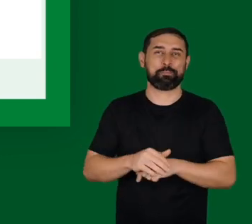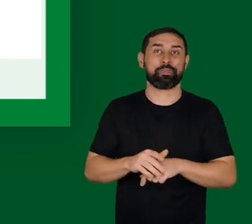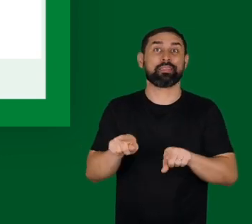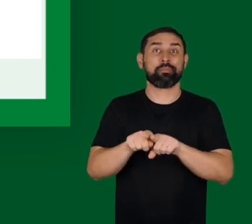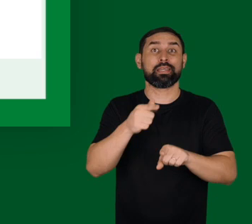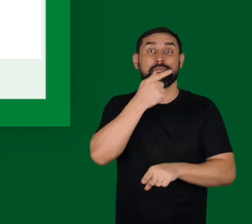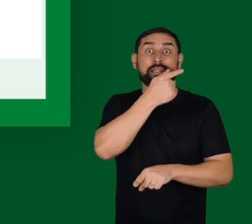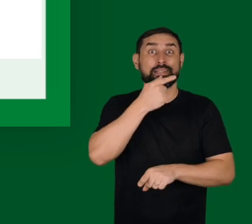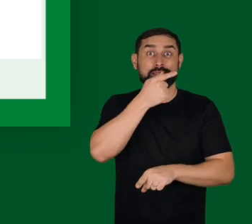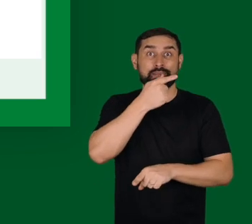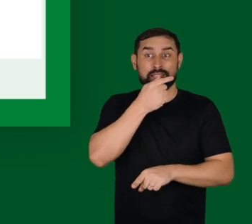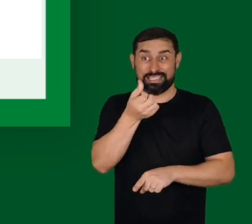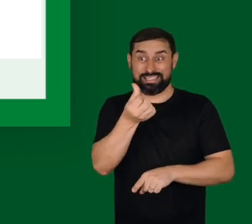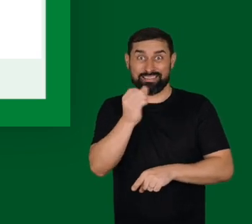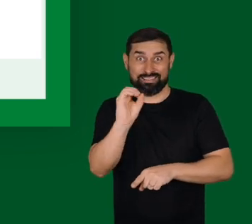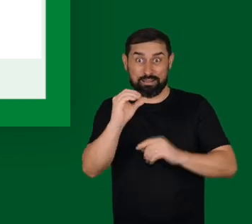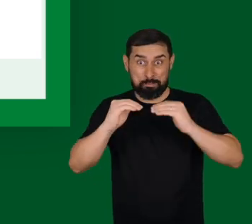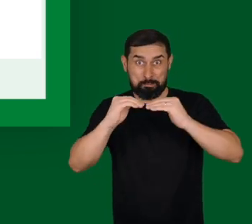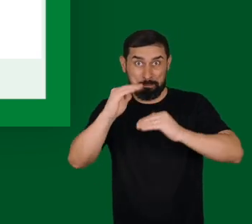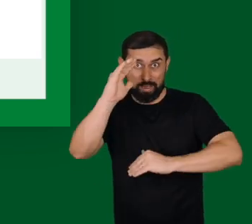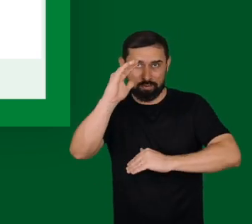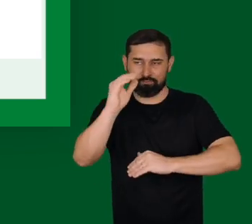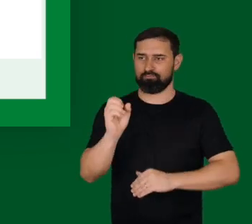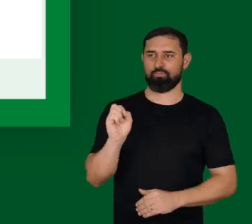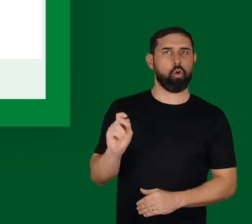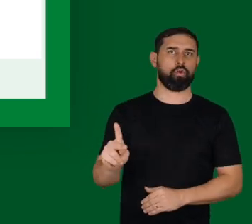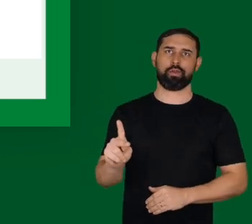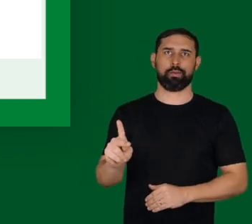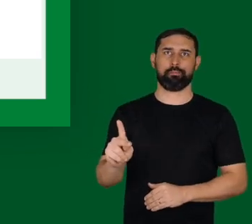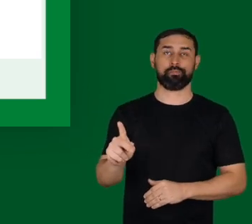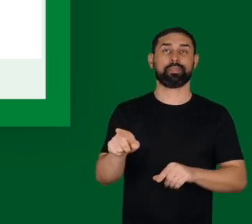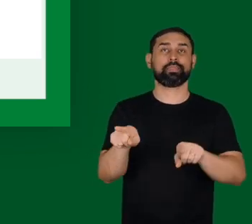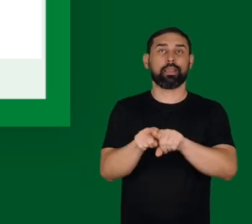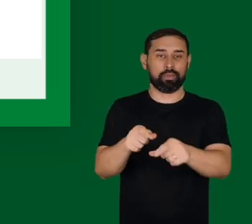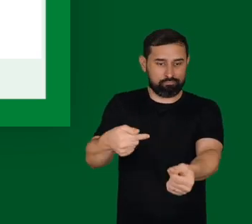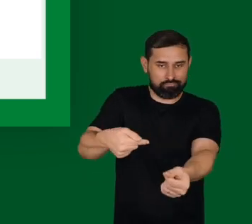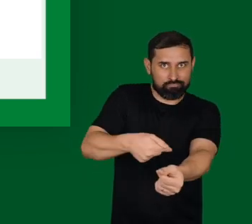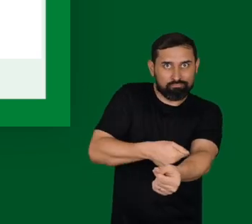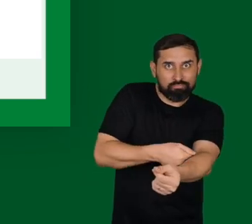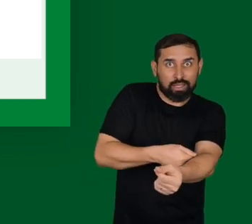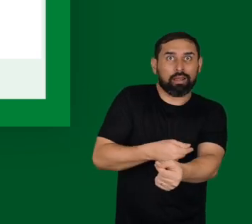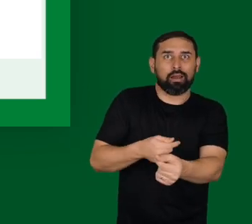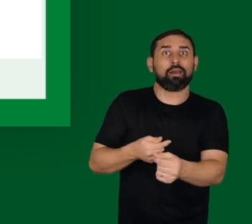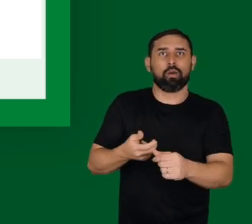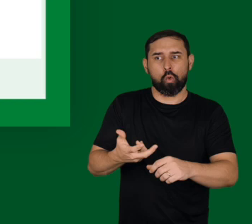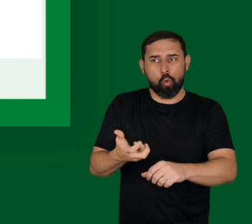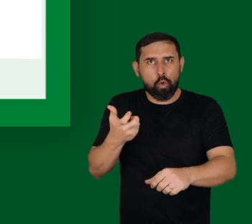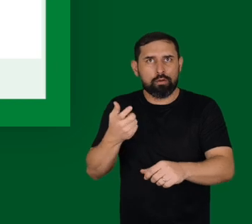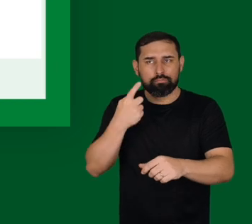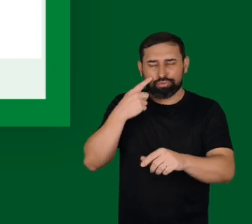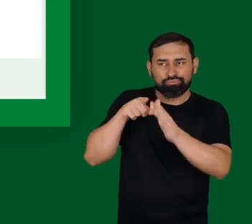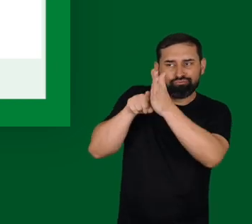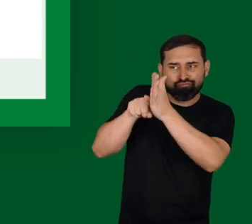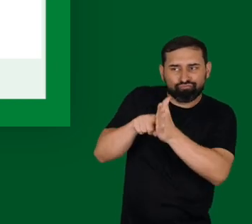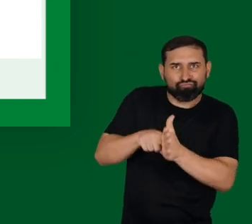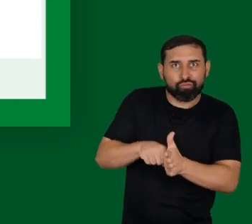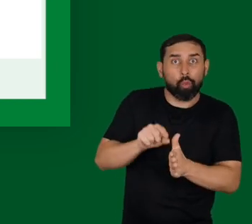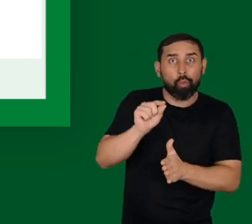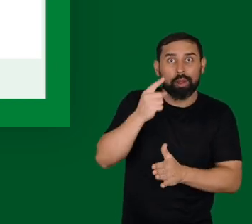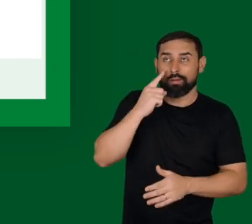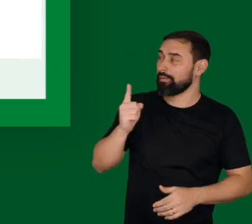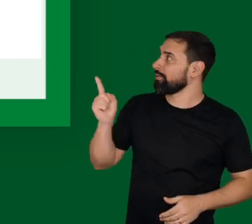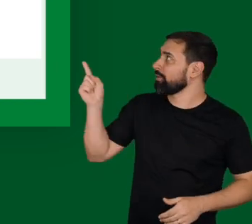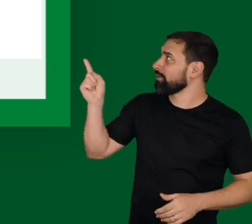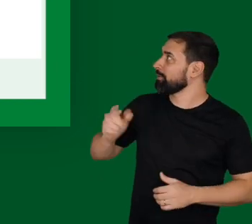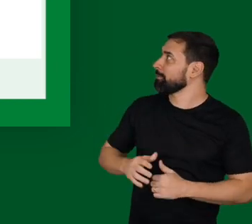por quilo, não devendo ultrapassar 1,5 gramas, ok? O ácido valproico, o levetiracetam e o